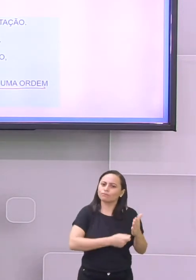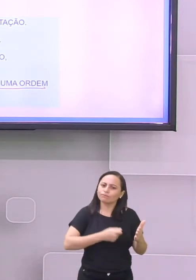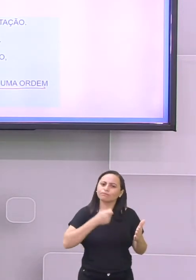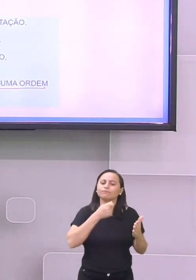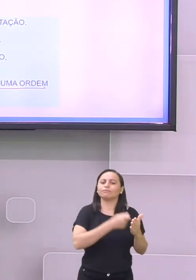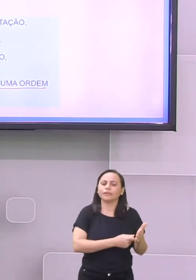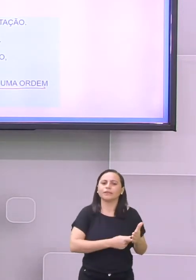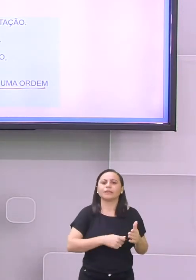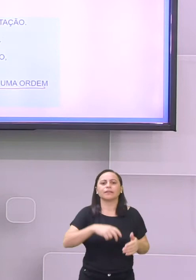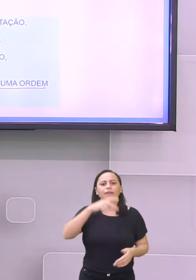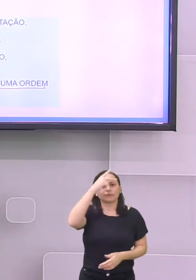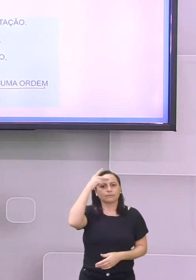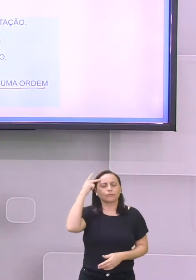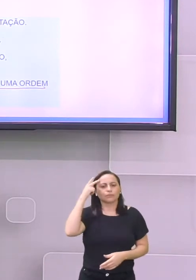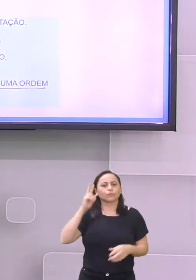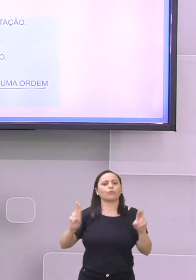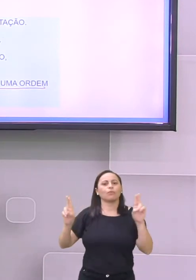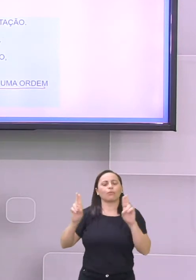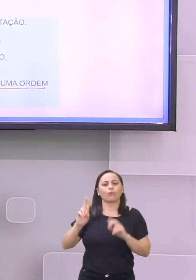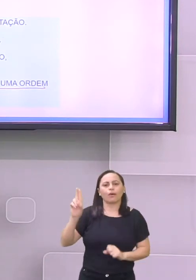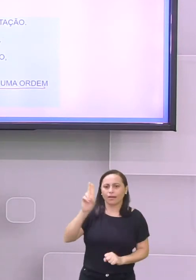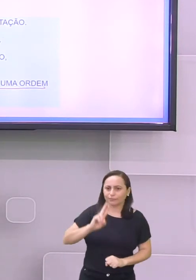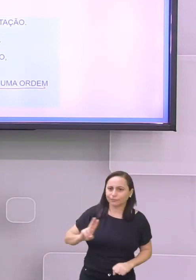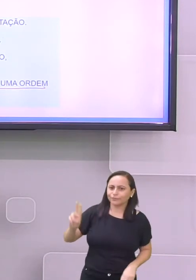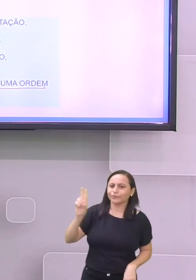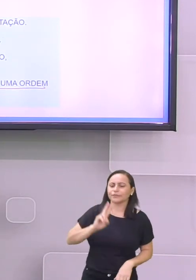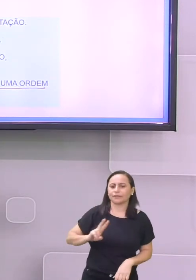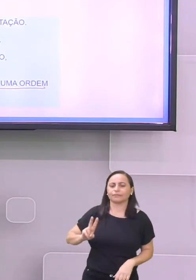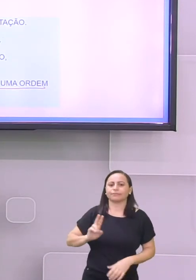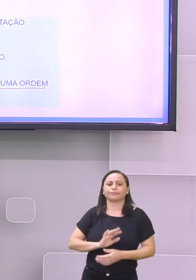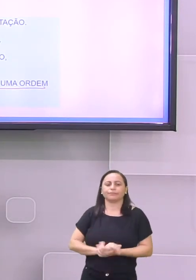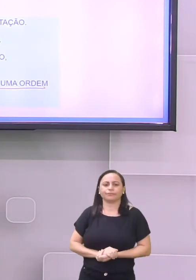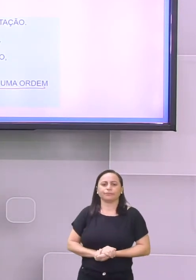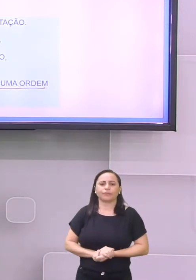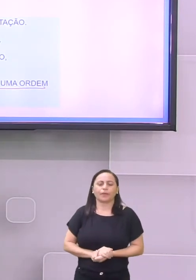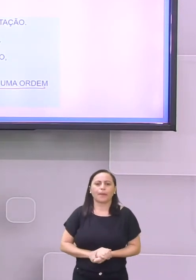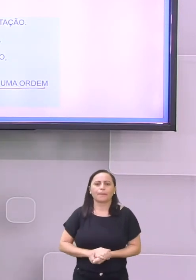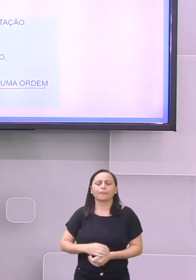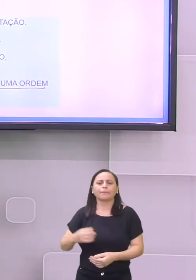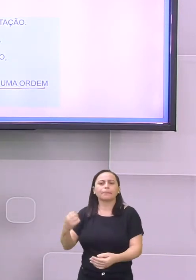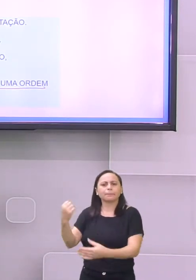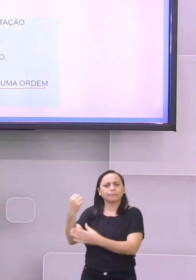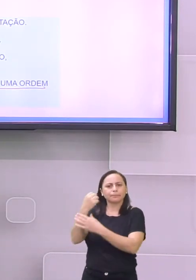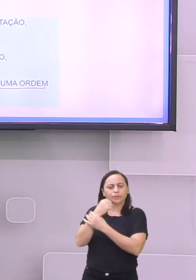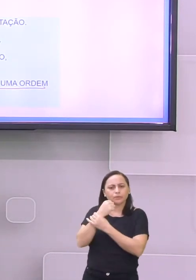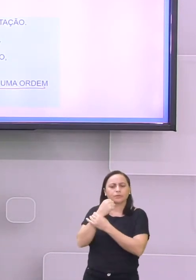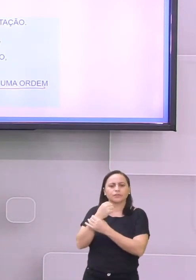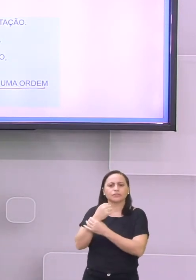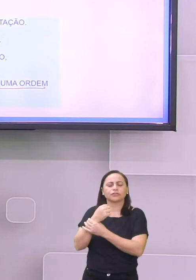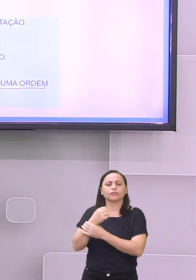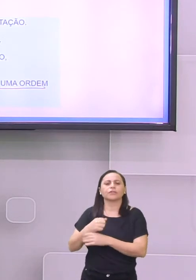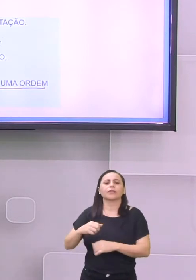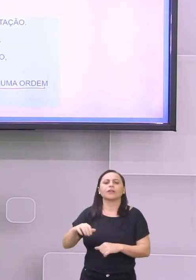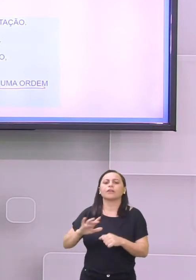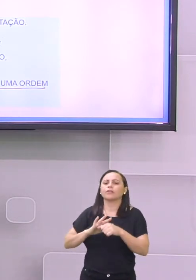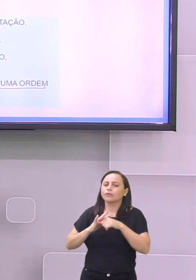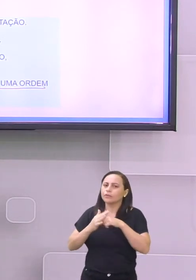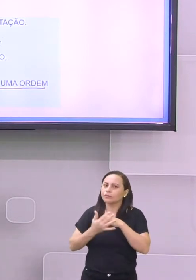ruas, pois a máscara vai nos proteger do vírus. E assim o macaco Mocó também